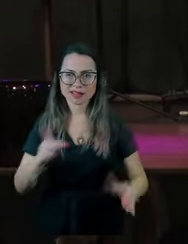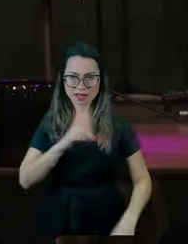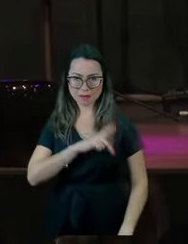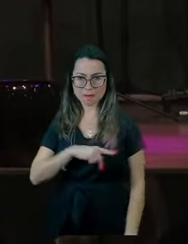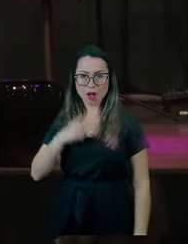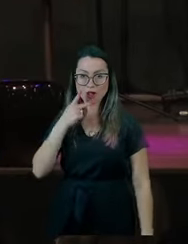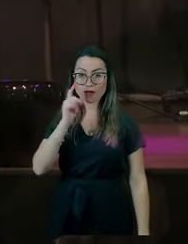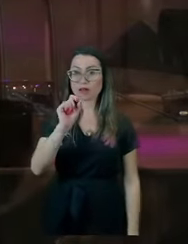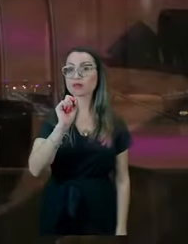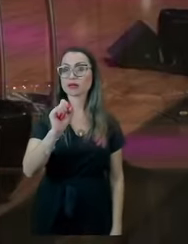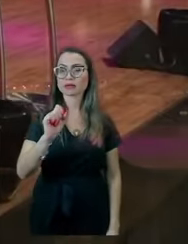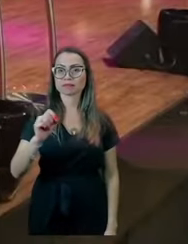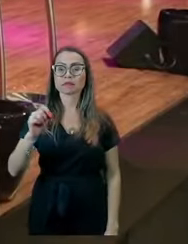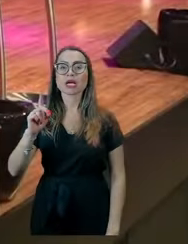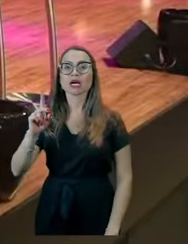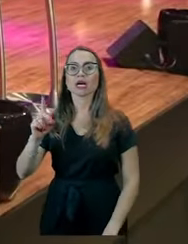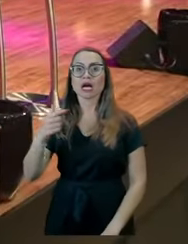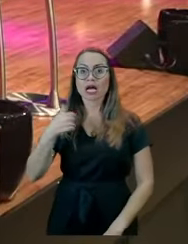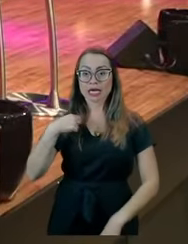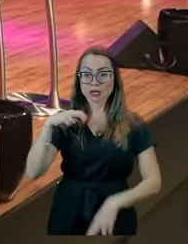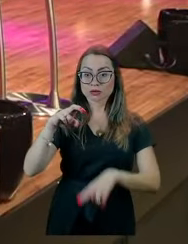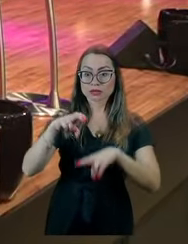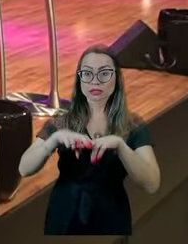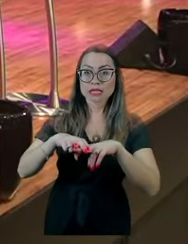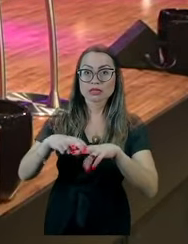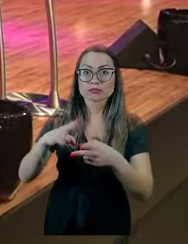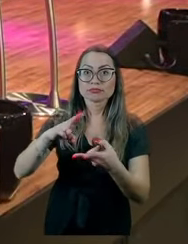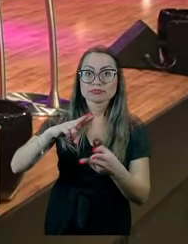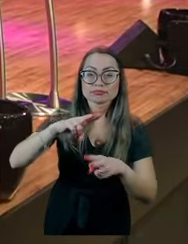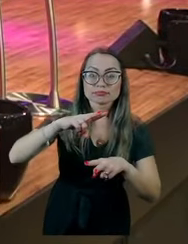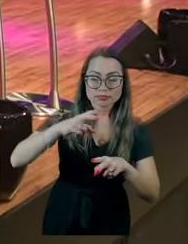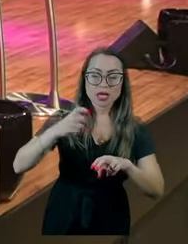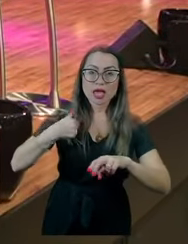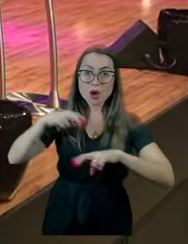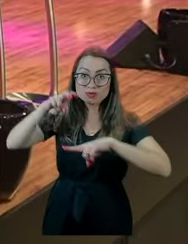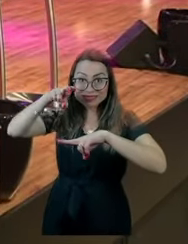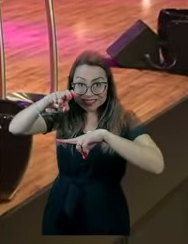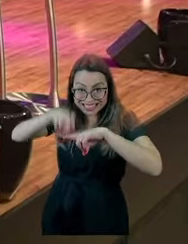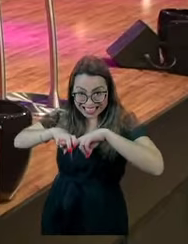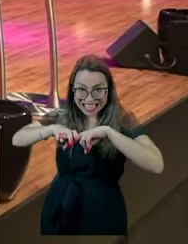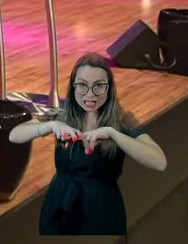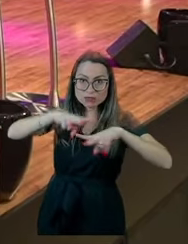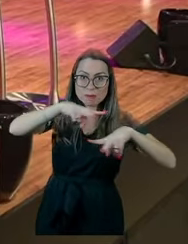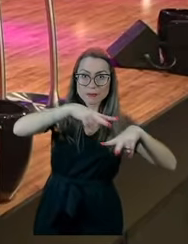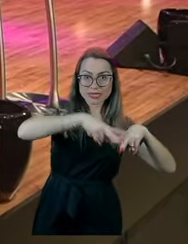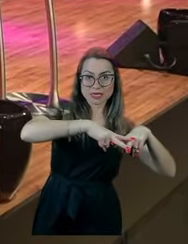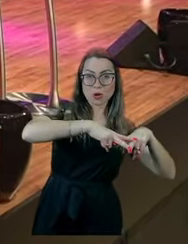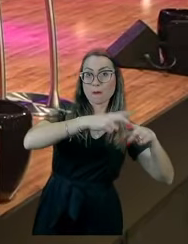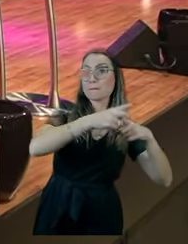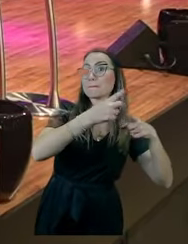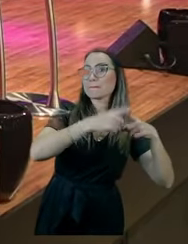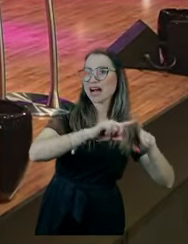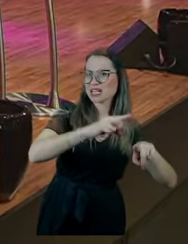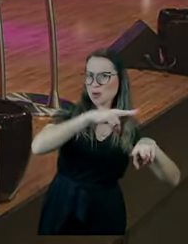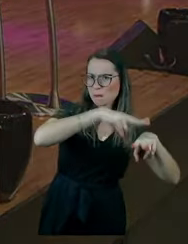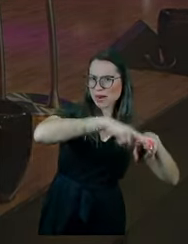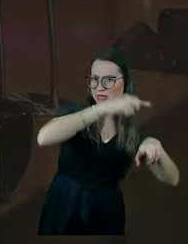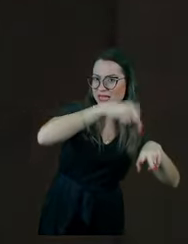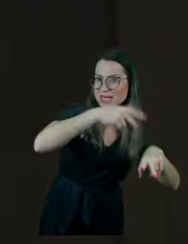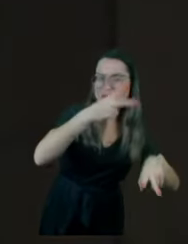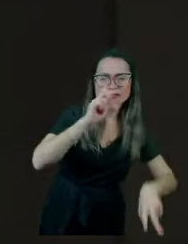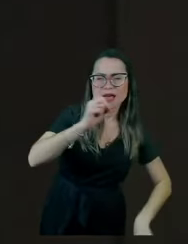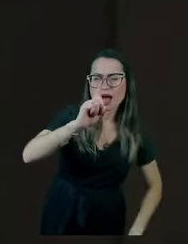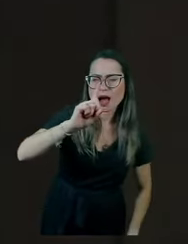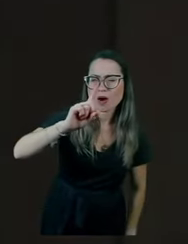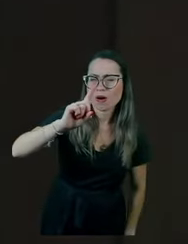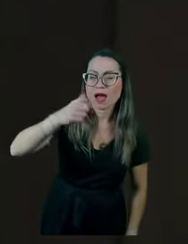numa prisão, numa cadeia, mas a verdade é que eu estou assentado nas regiões celestiais com Cristo. Eu tenho acesso a um